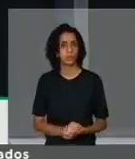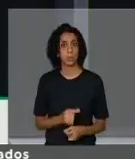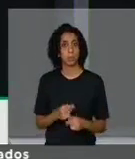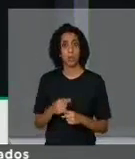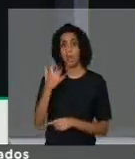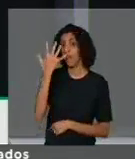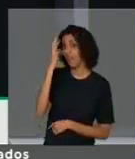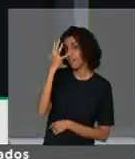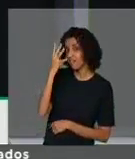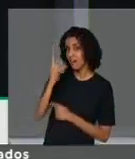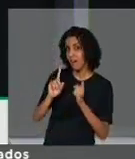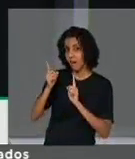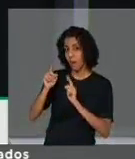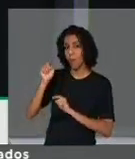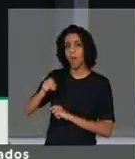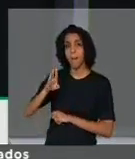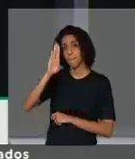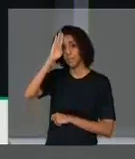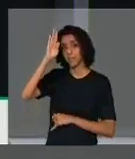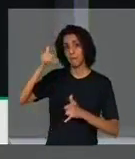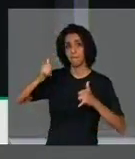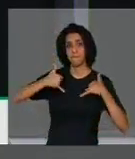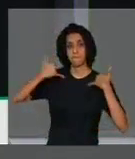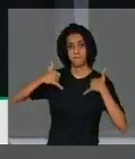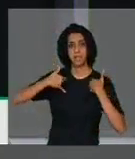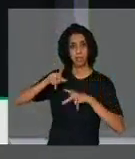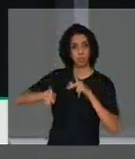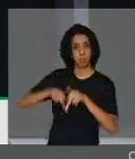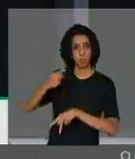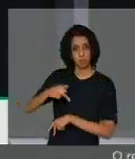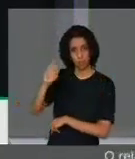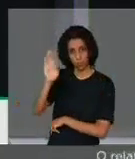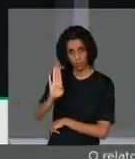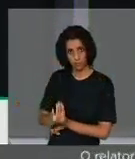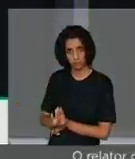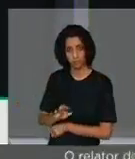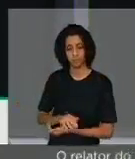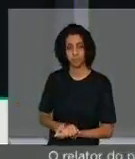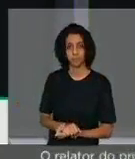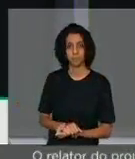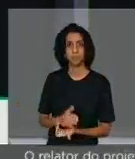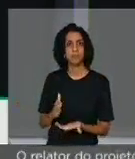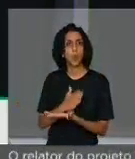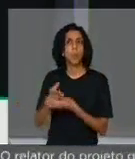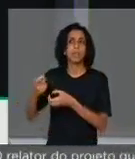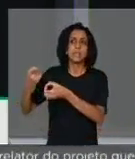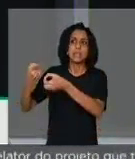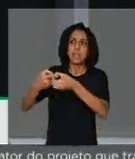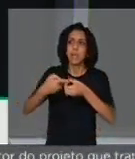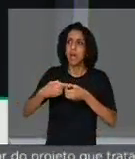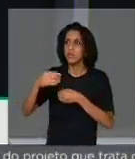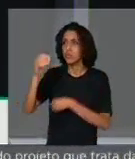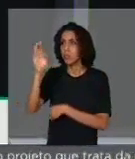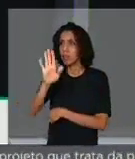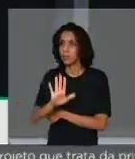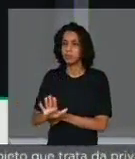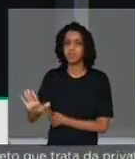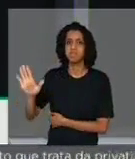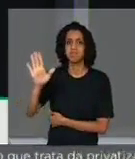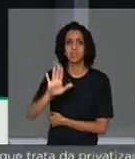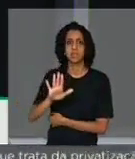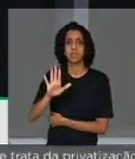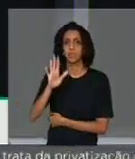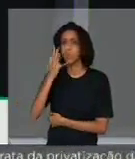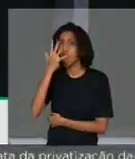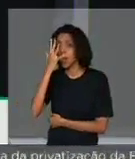maior festa popular do Brasil. Em algumas cidades do país inteiro, o